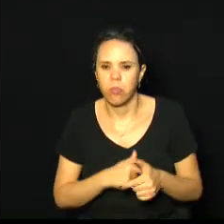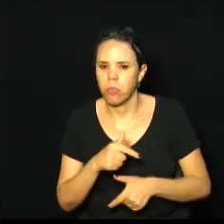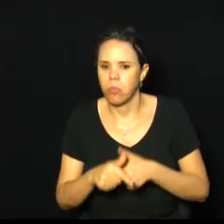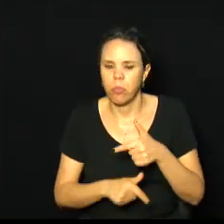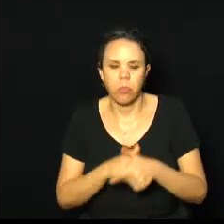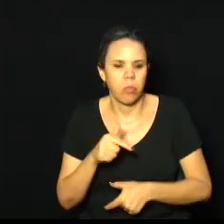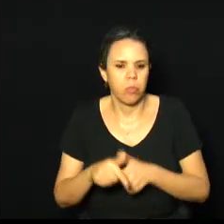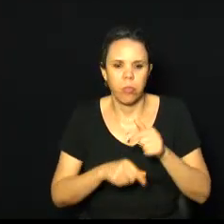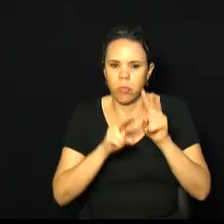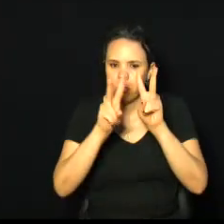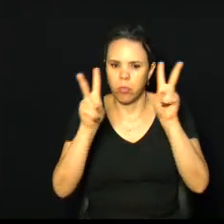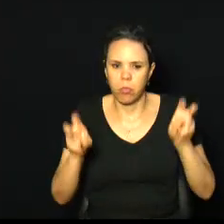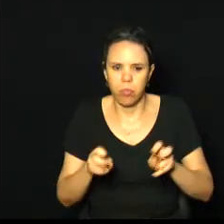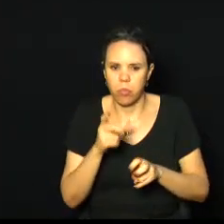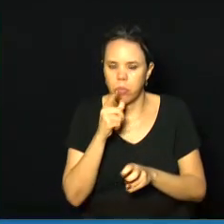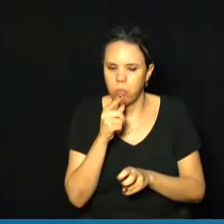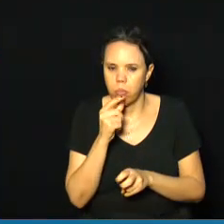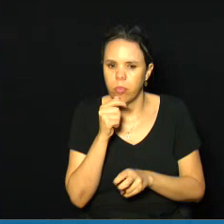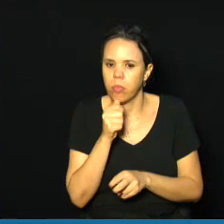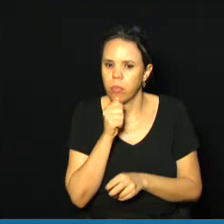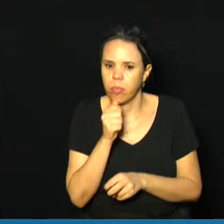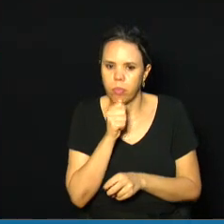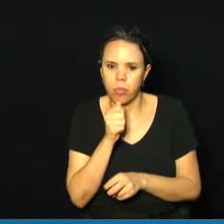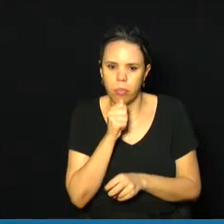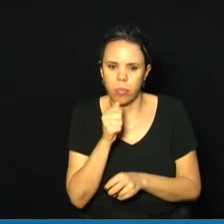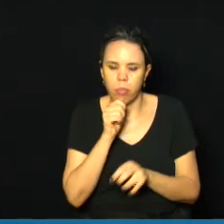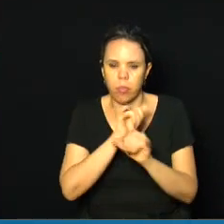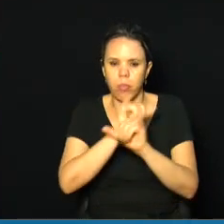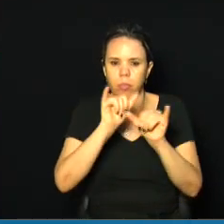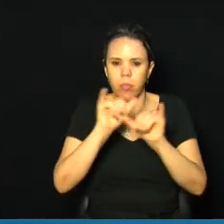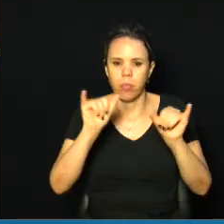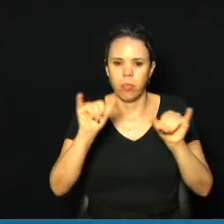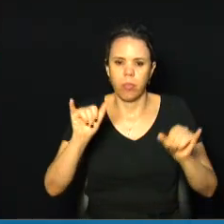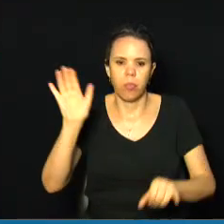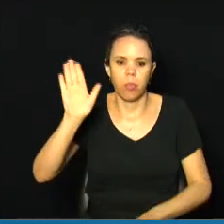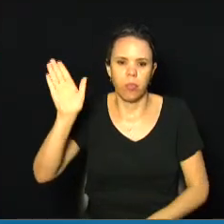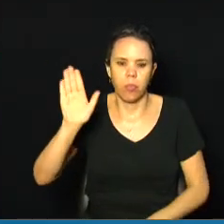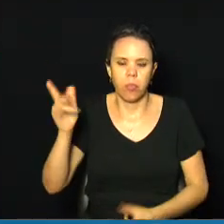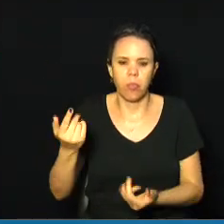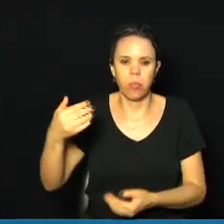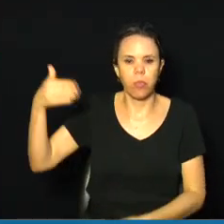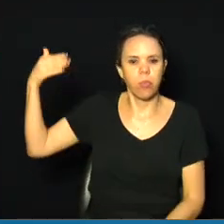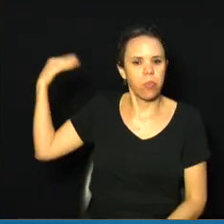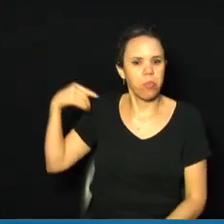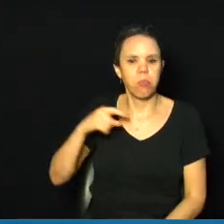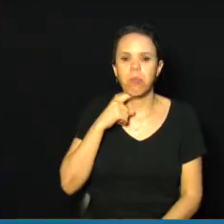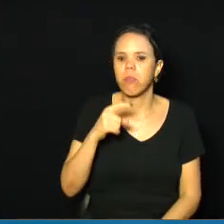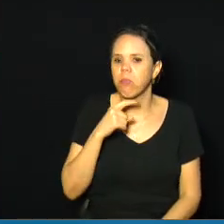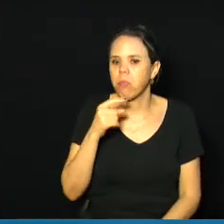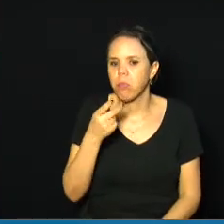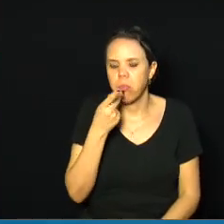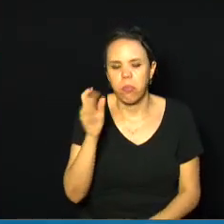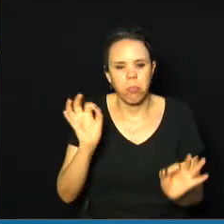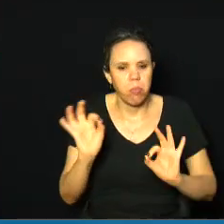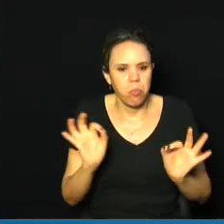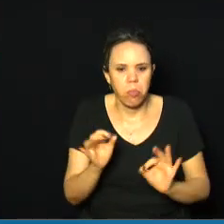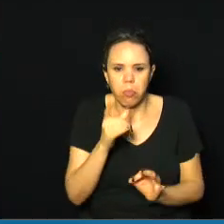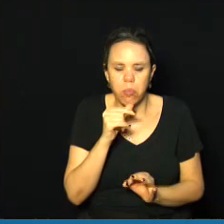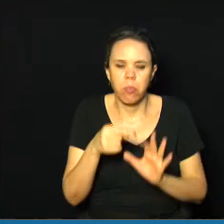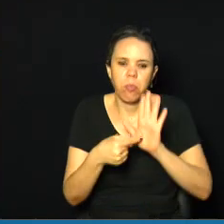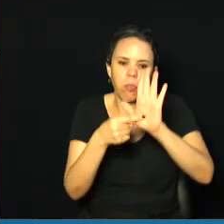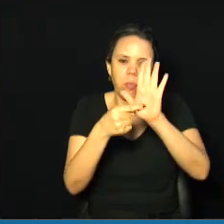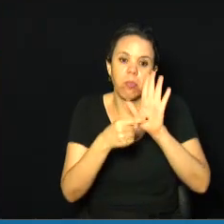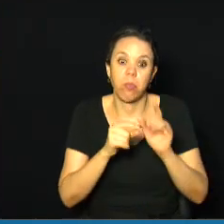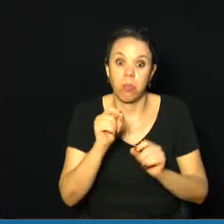trabalhou o tema águas nas campanhas eleitorais passadas. Nenhuma. Né? Isso